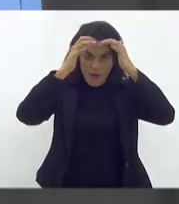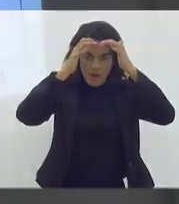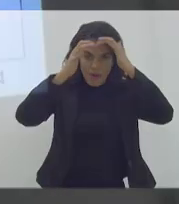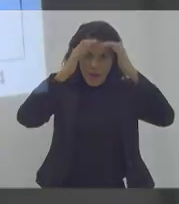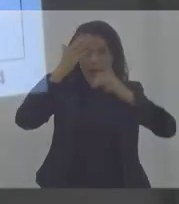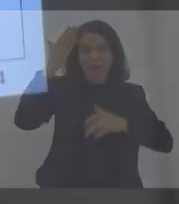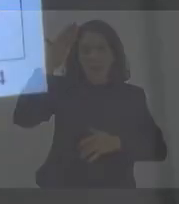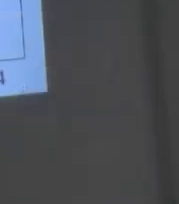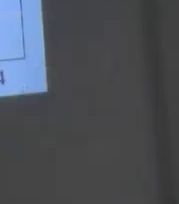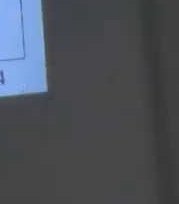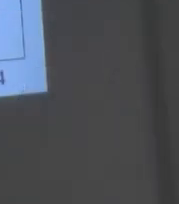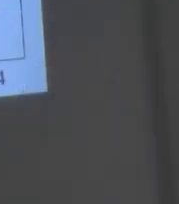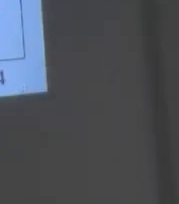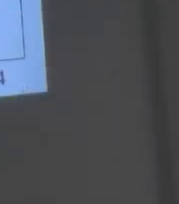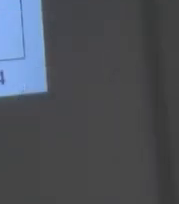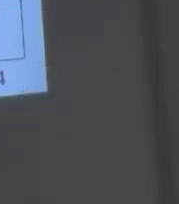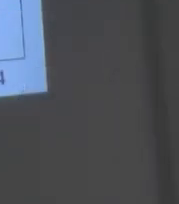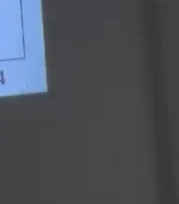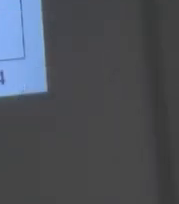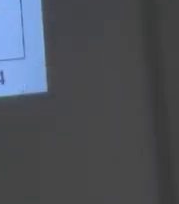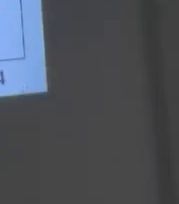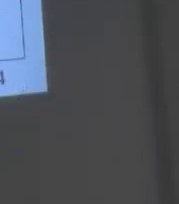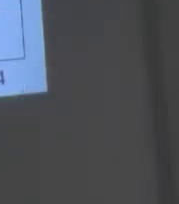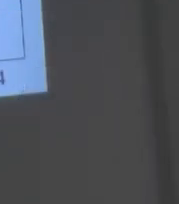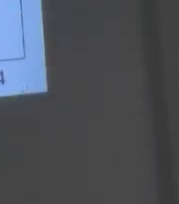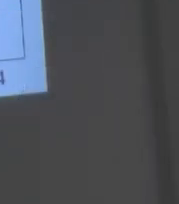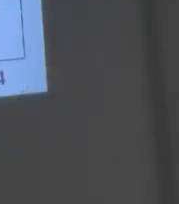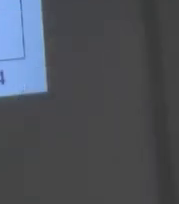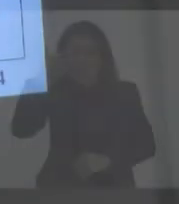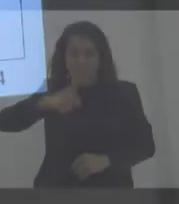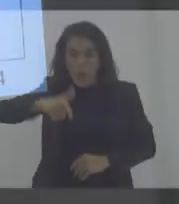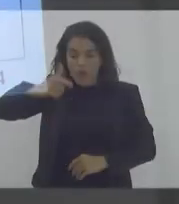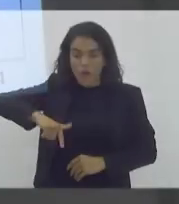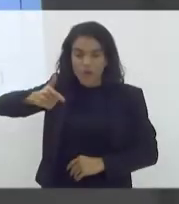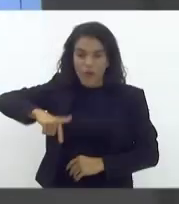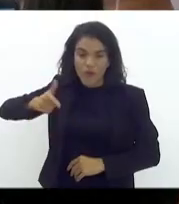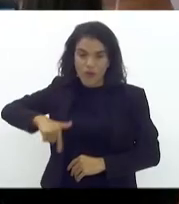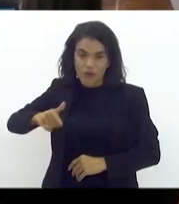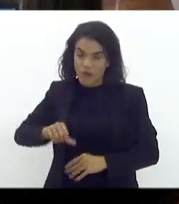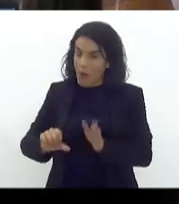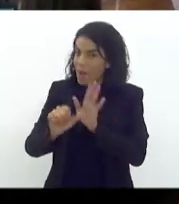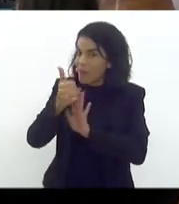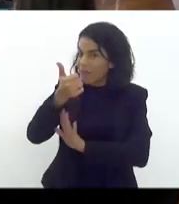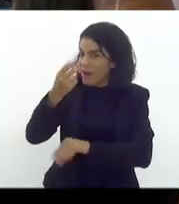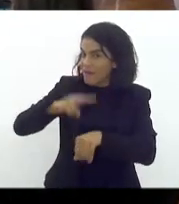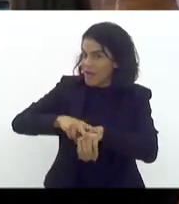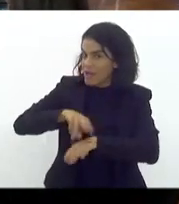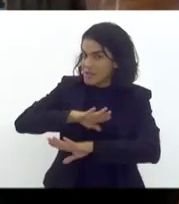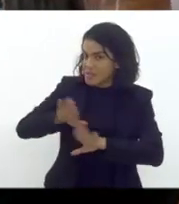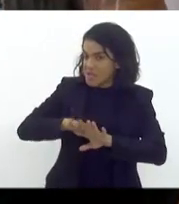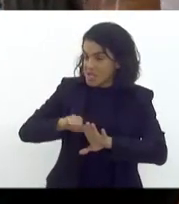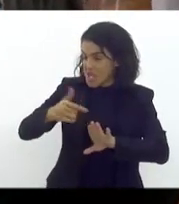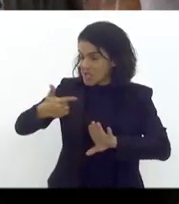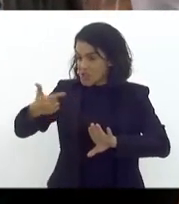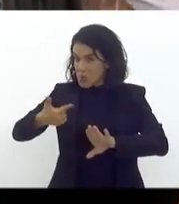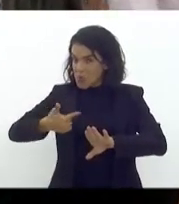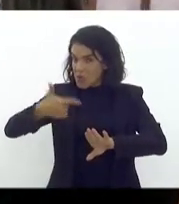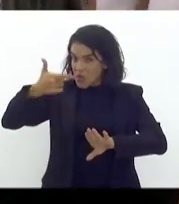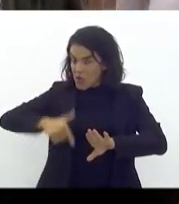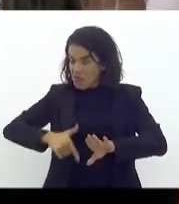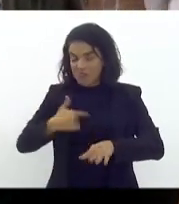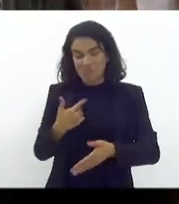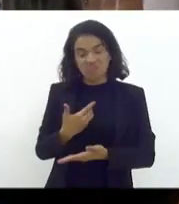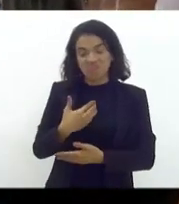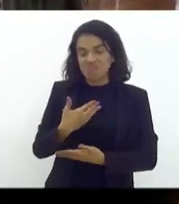prova irrepetível então agora está estabelecido o primeiro equivale os outros não vale